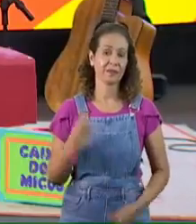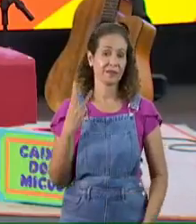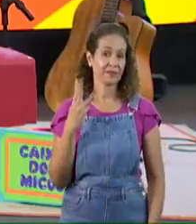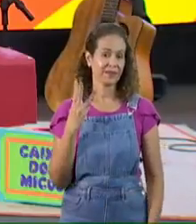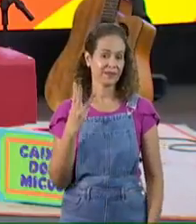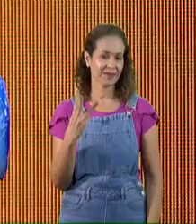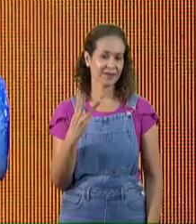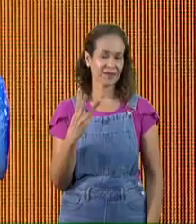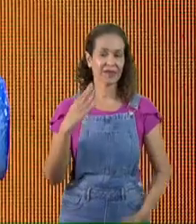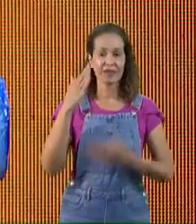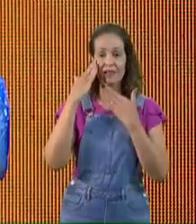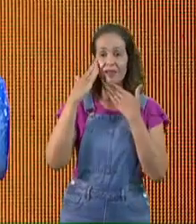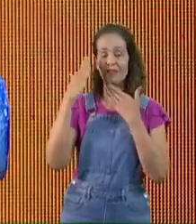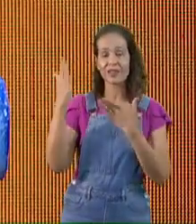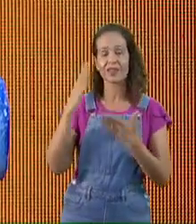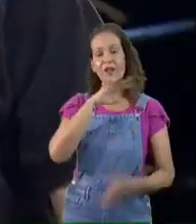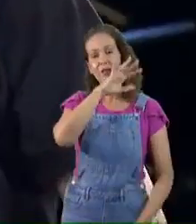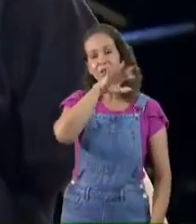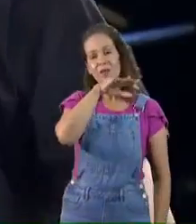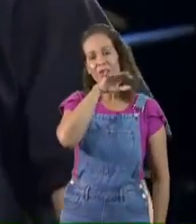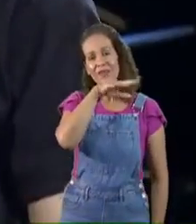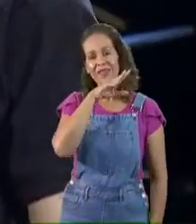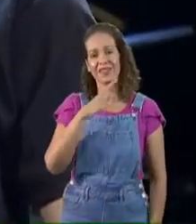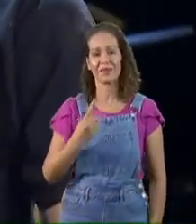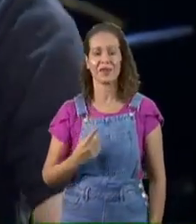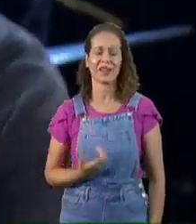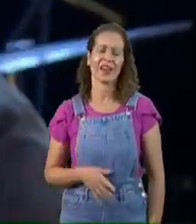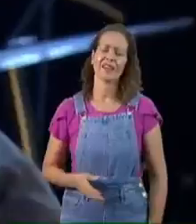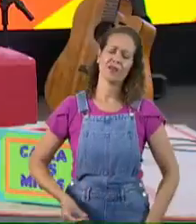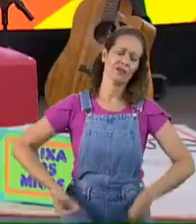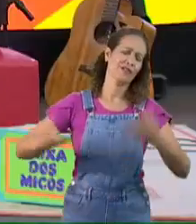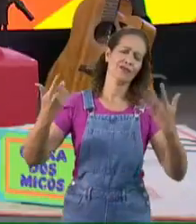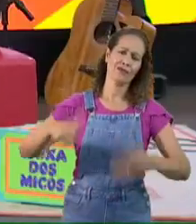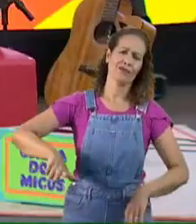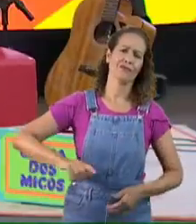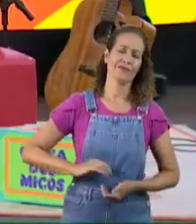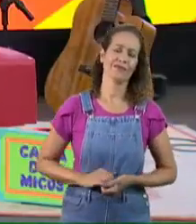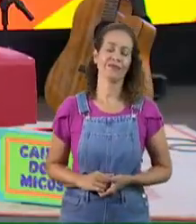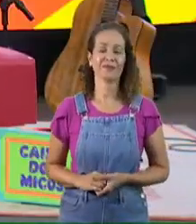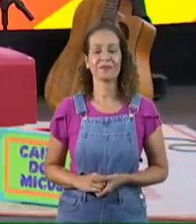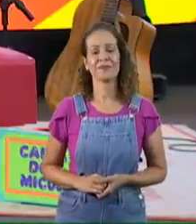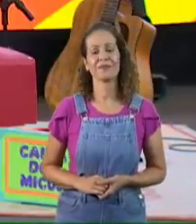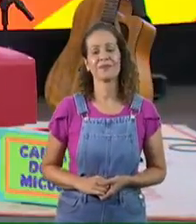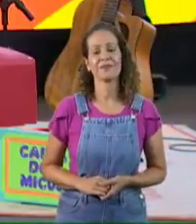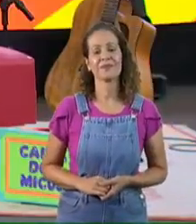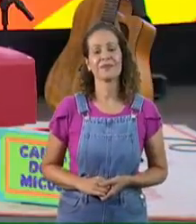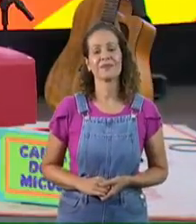3, Tio Luan. Gratidão por algum animal. Vou jogar de novo. Joga de novo.